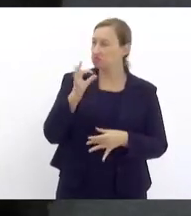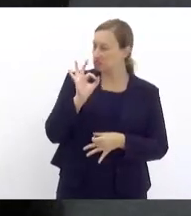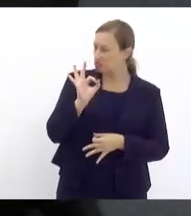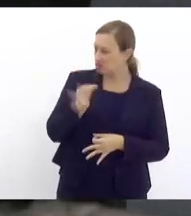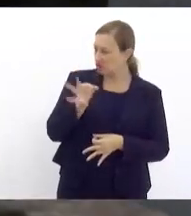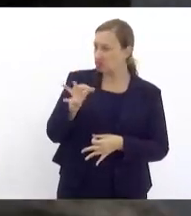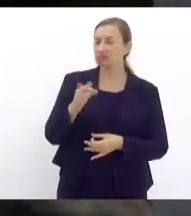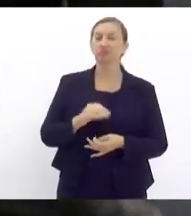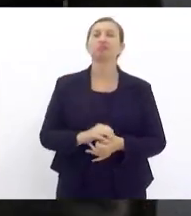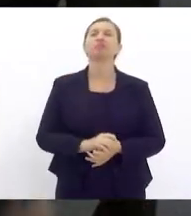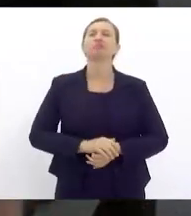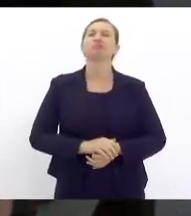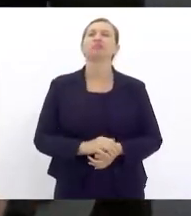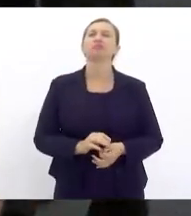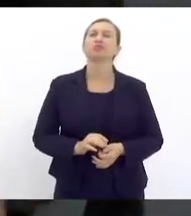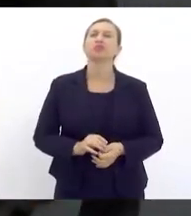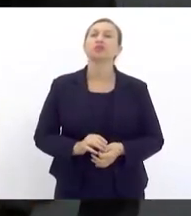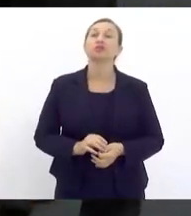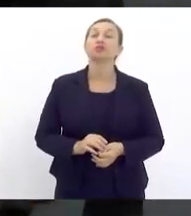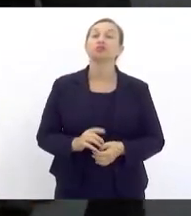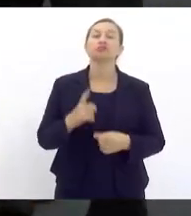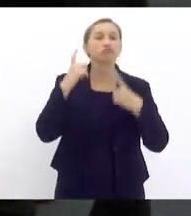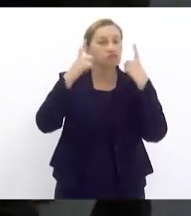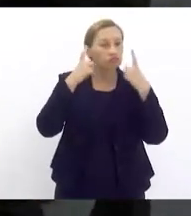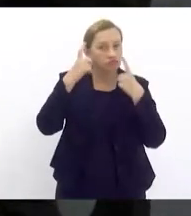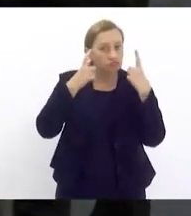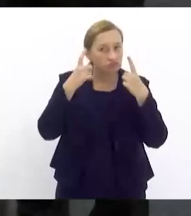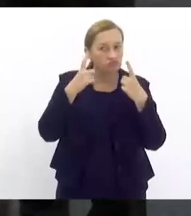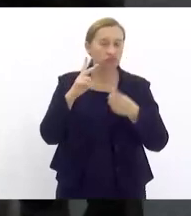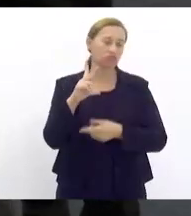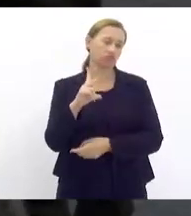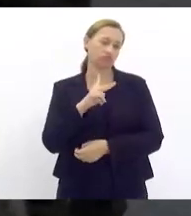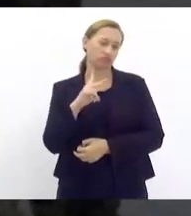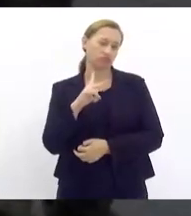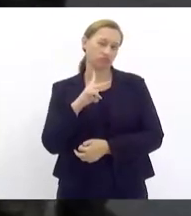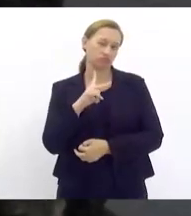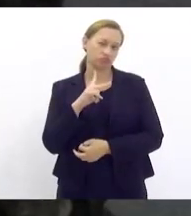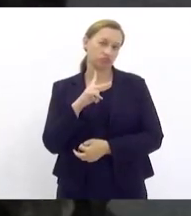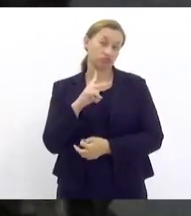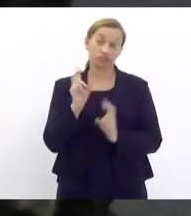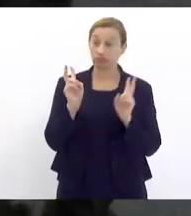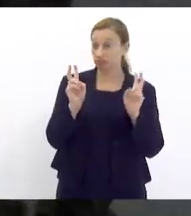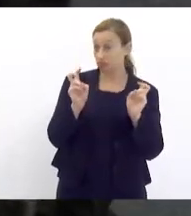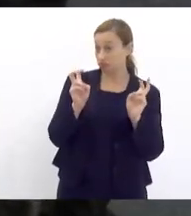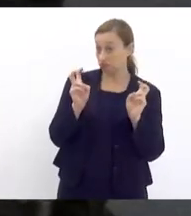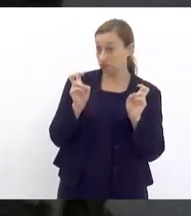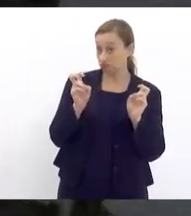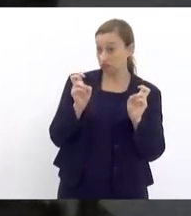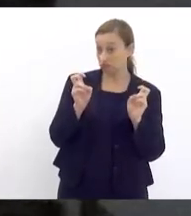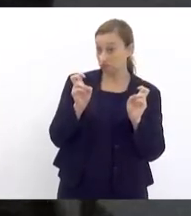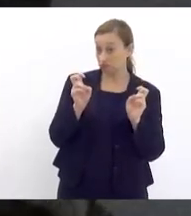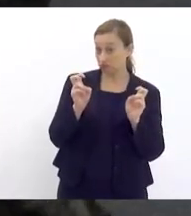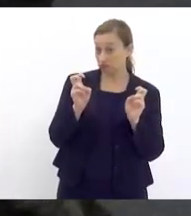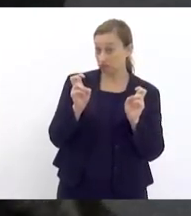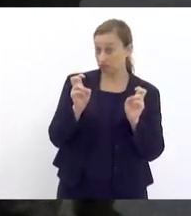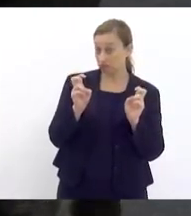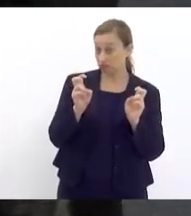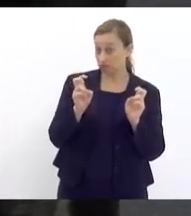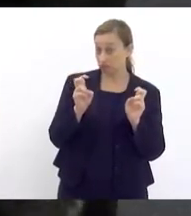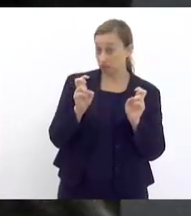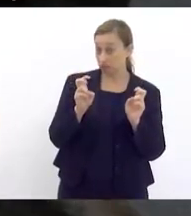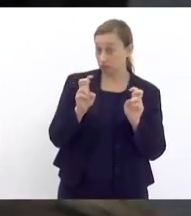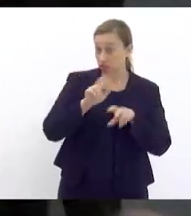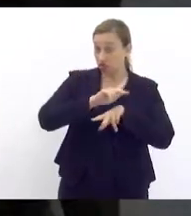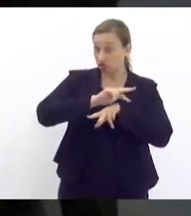pertinentes e me preocupa particularmente a questão da efetivação da pluralidade